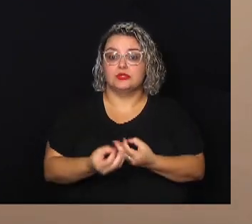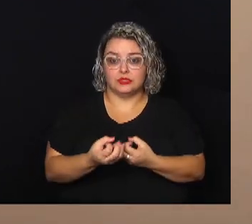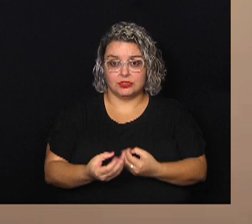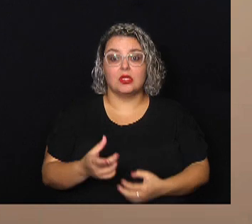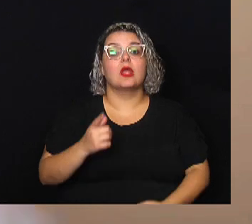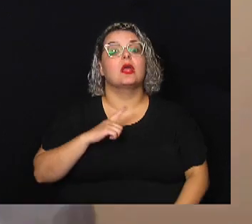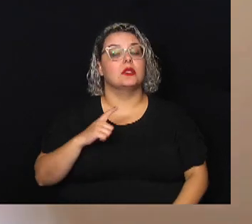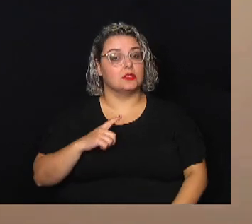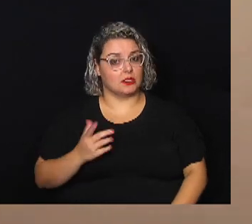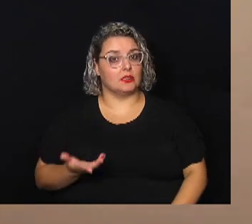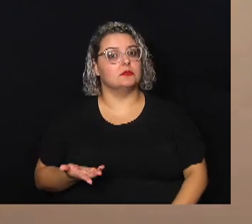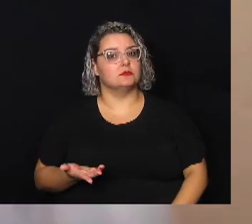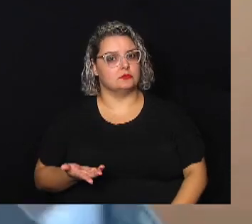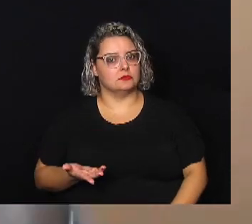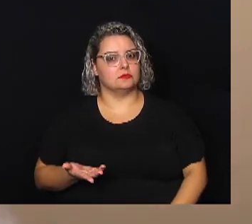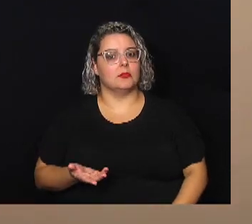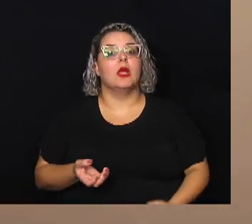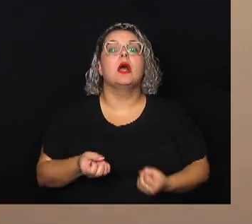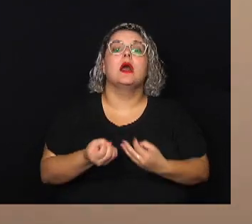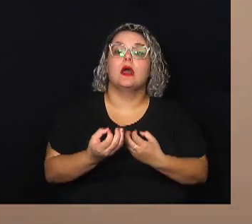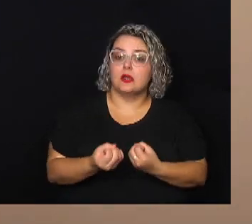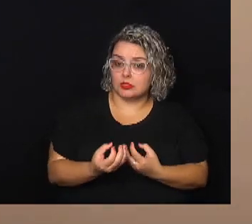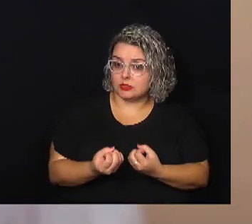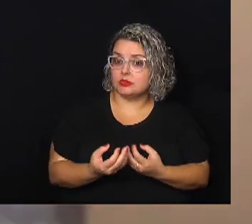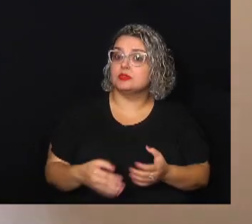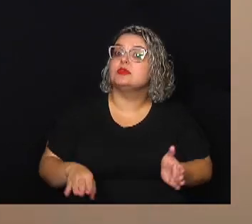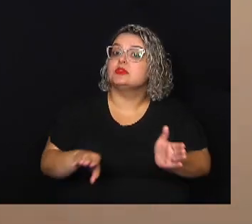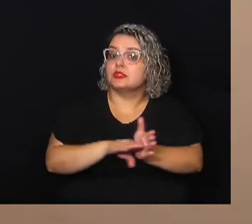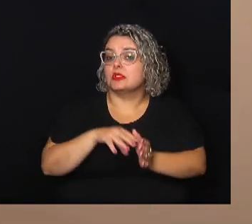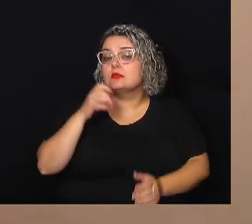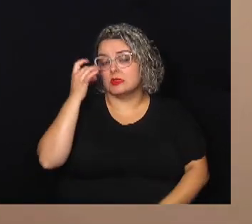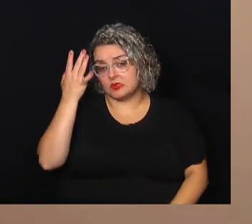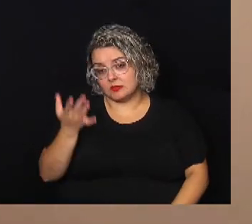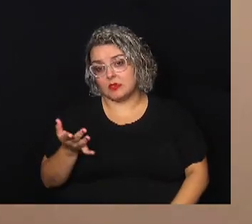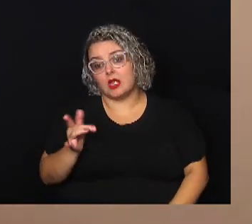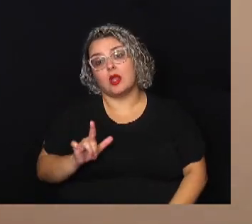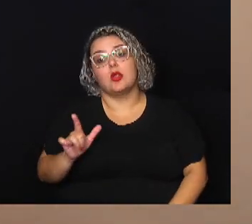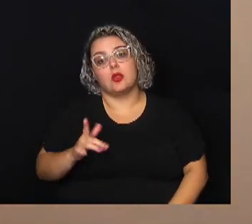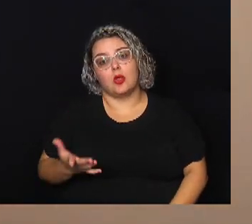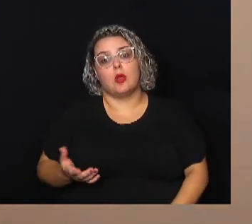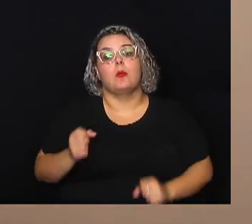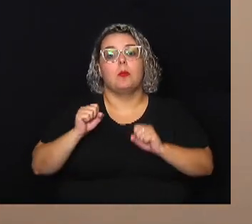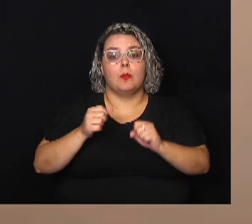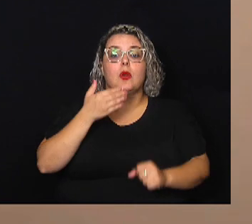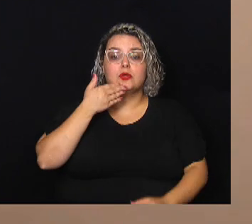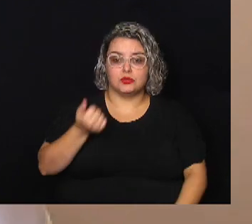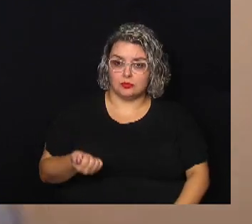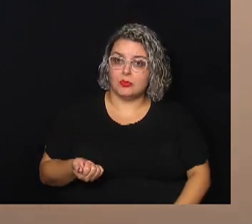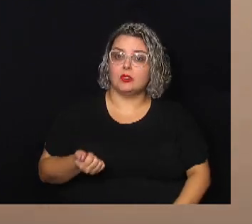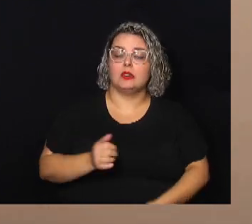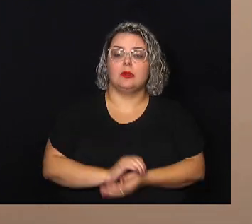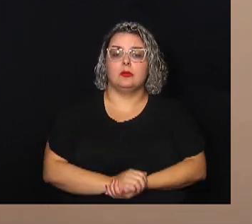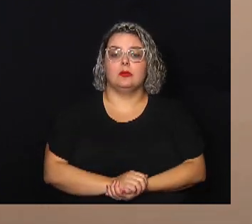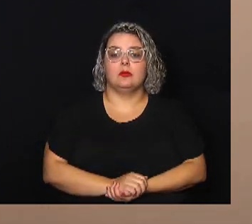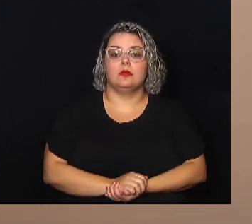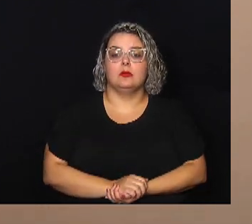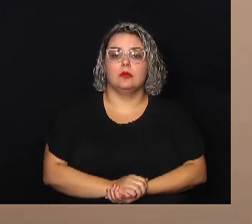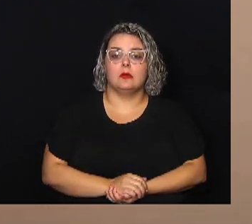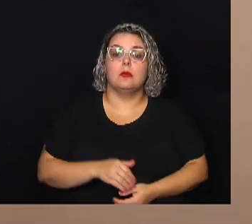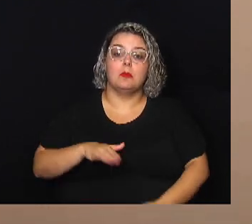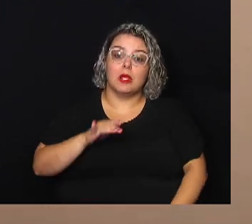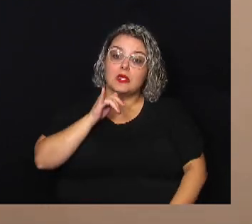existe, a informação ela já chega mais fácil, mas obviamente que ela pode melhorar. Mas digo